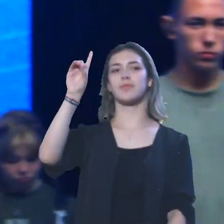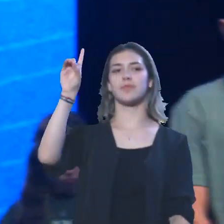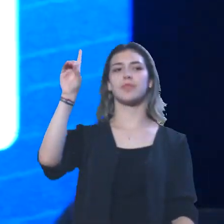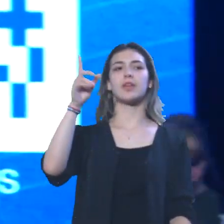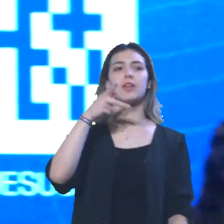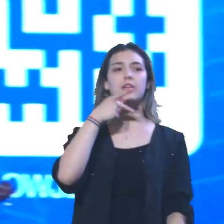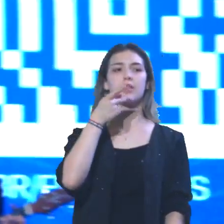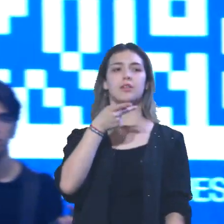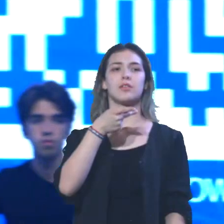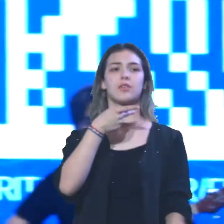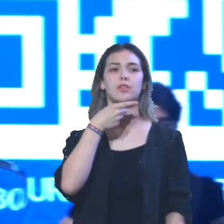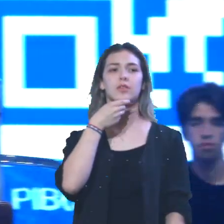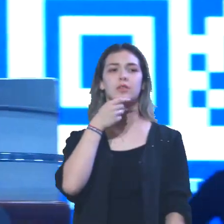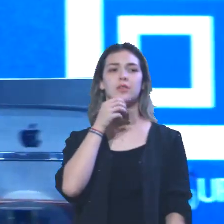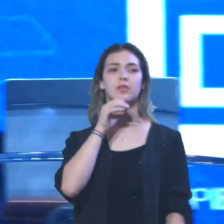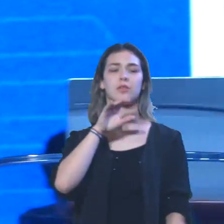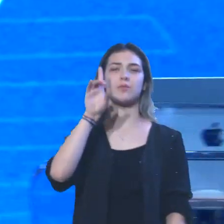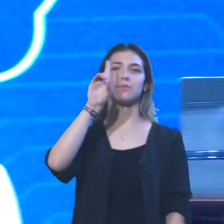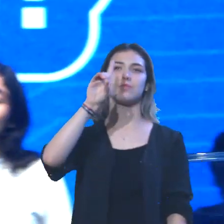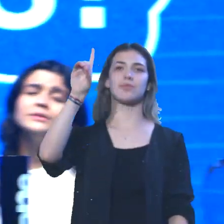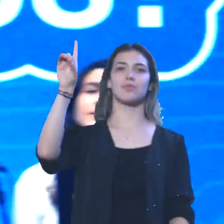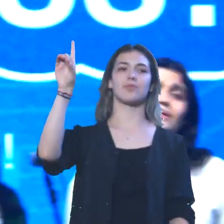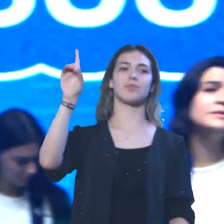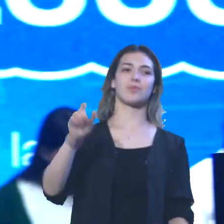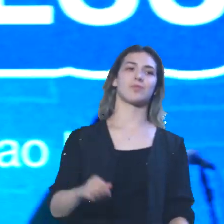celebridades, Jesus.